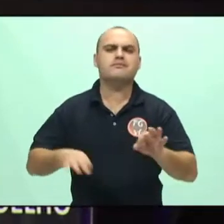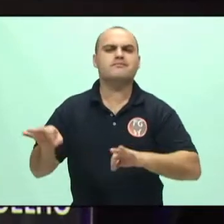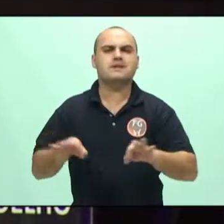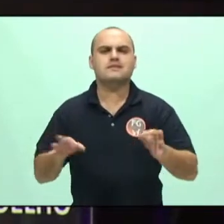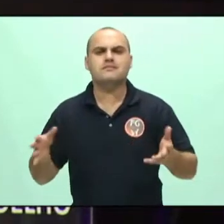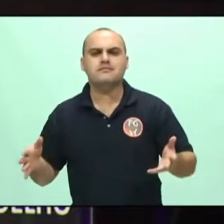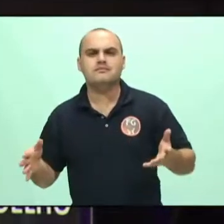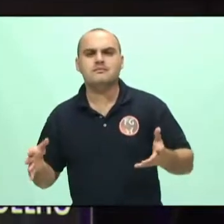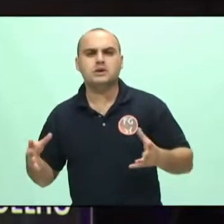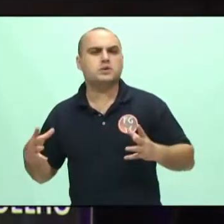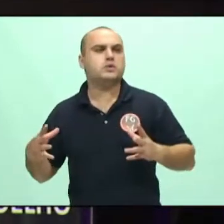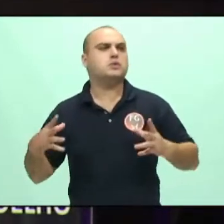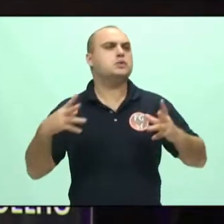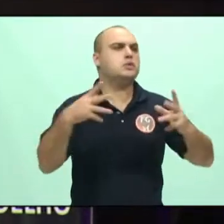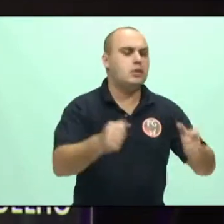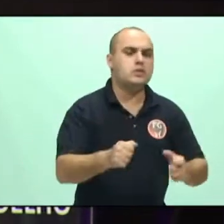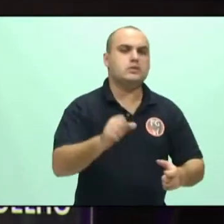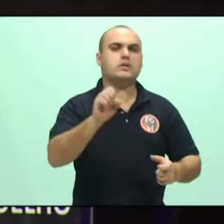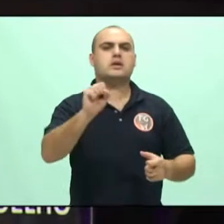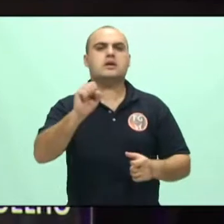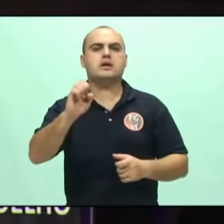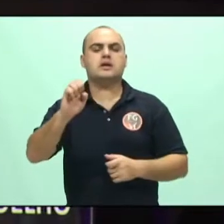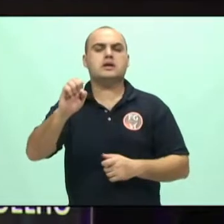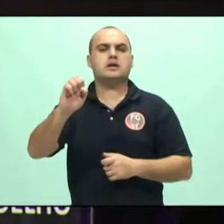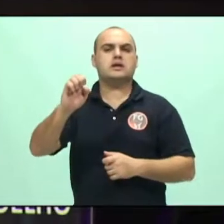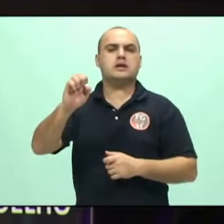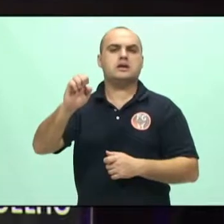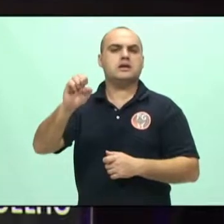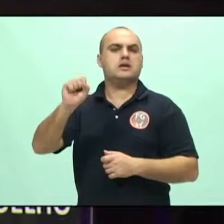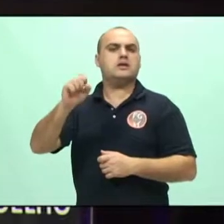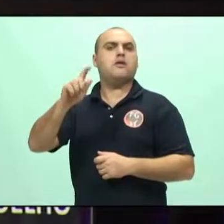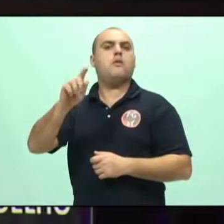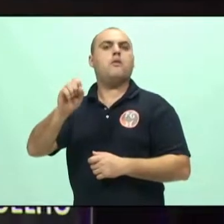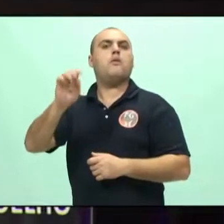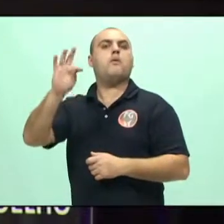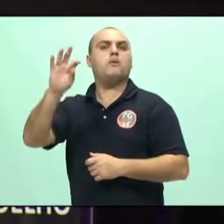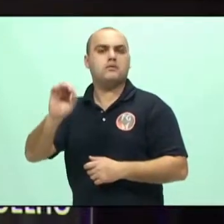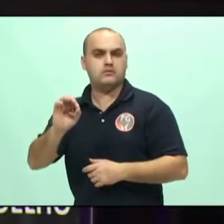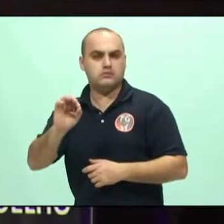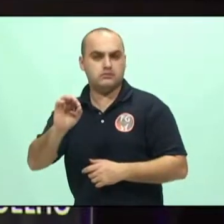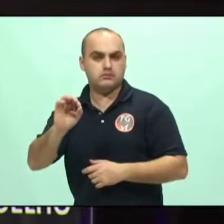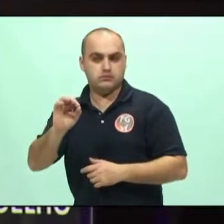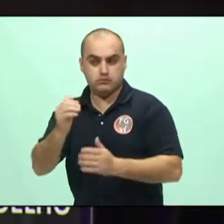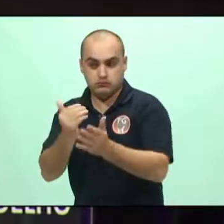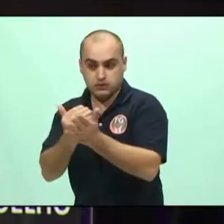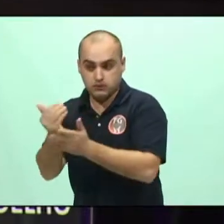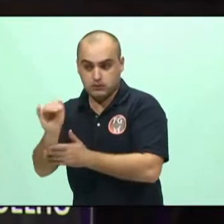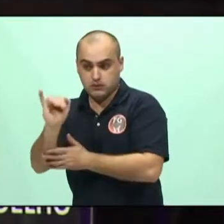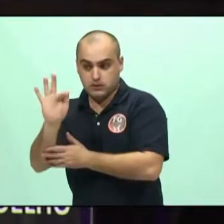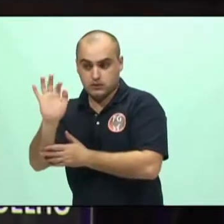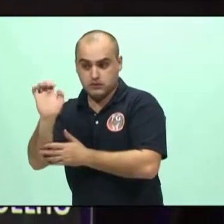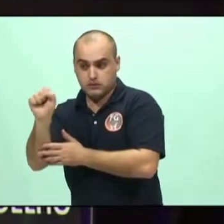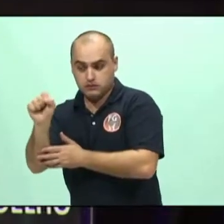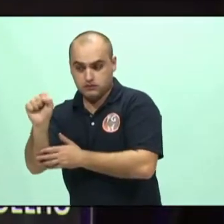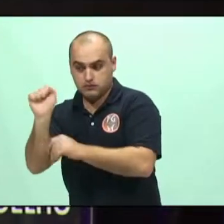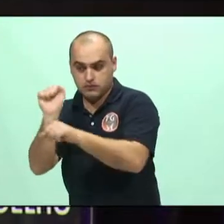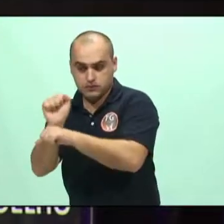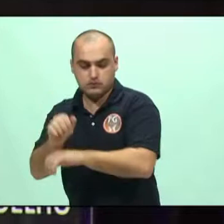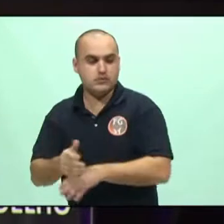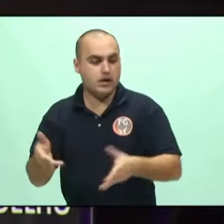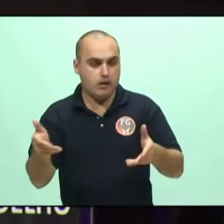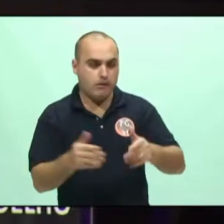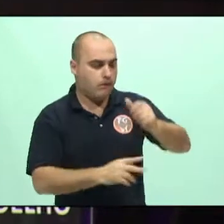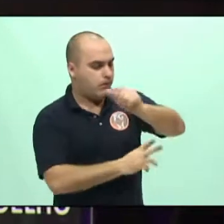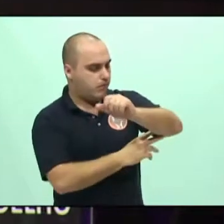Por que não fizeram todo o esgoto primeiro se começaram do IFES aí pararam aí agora fazem macro drenagem